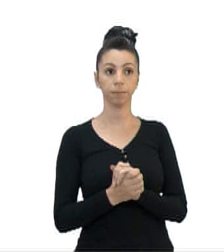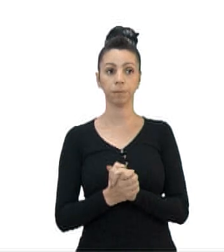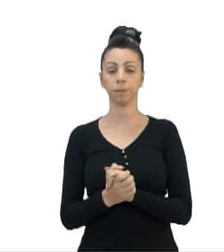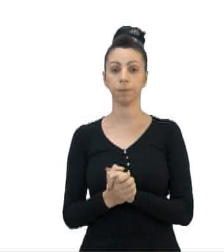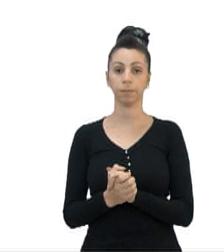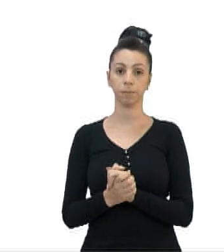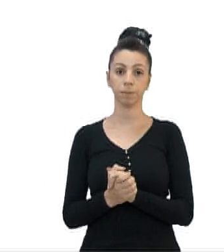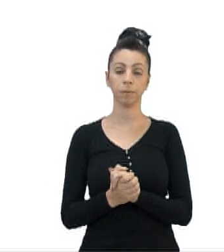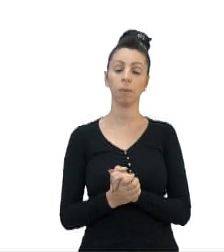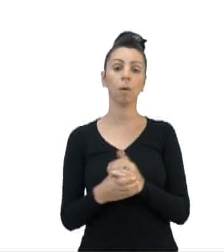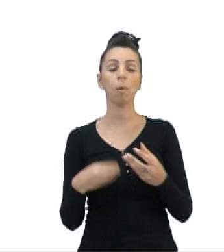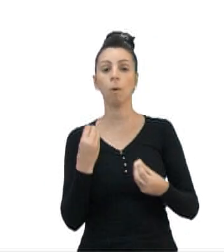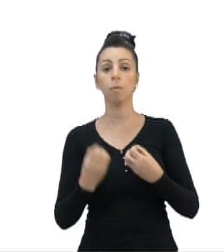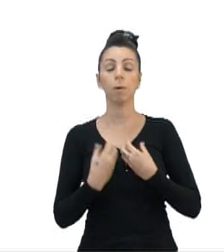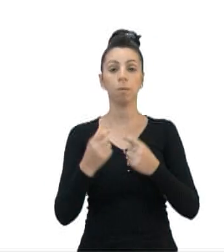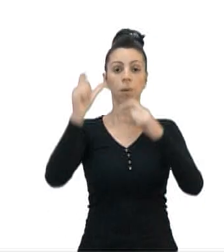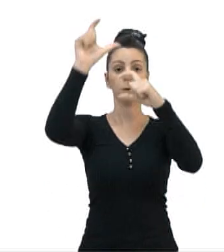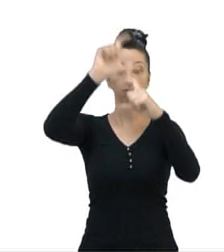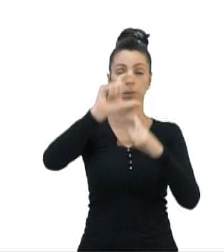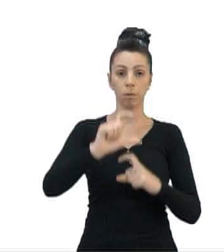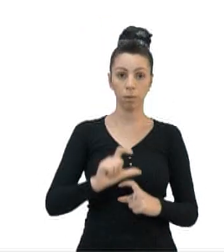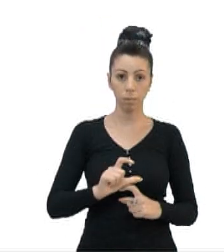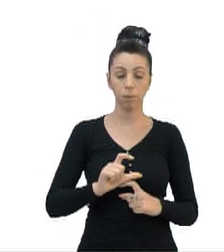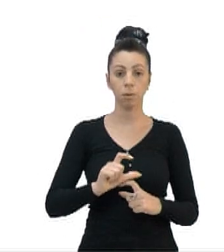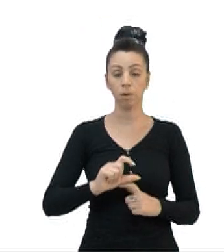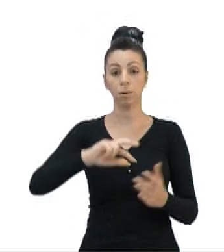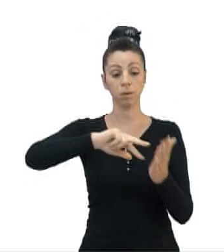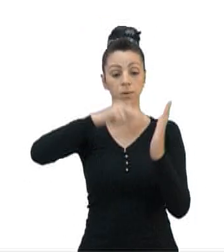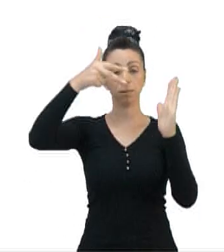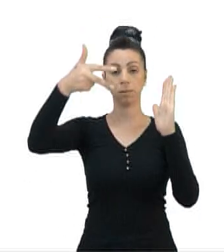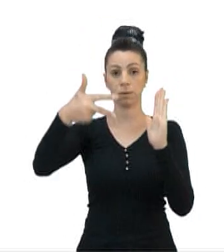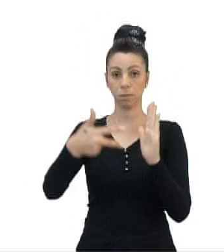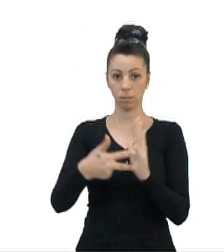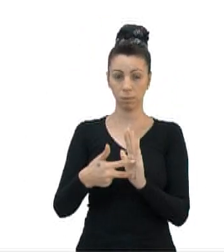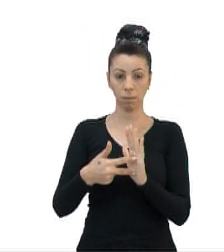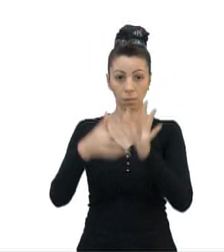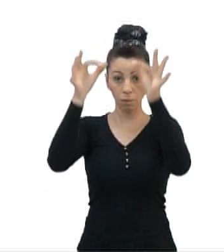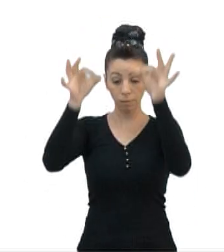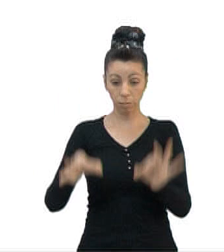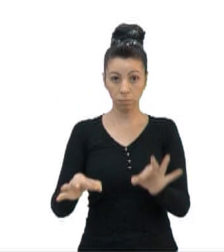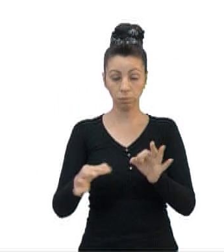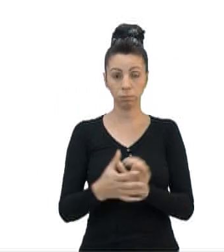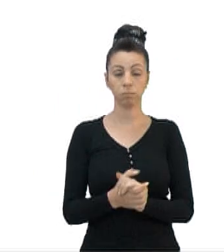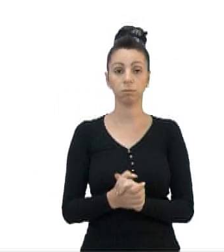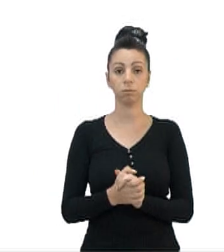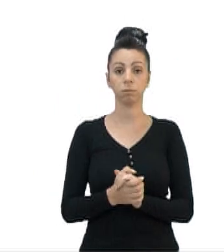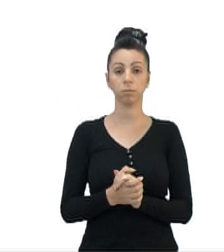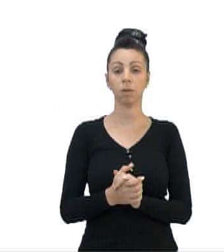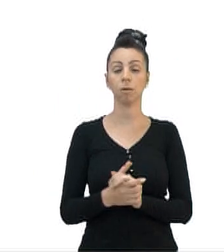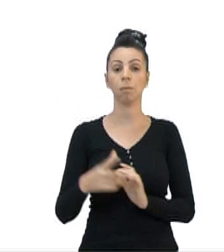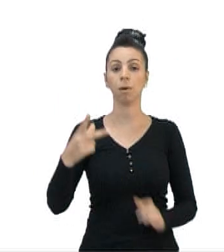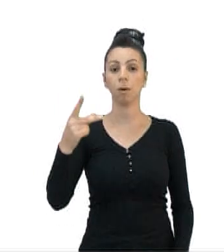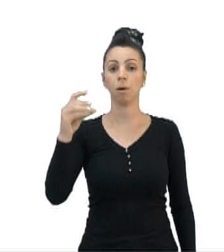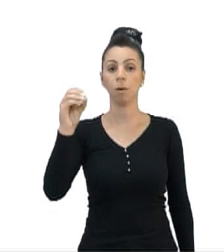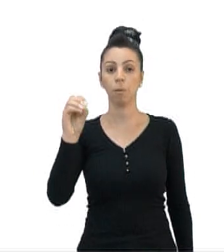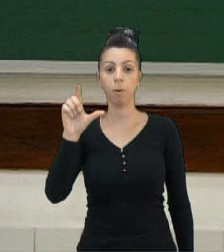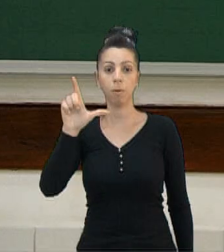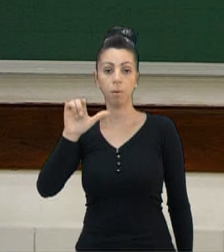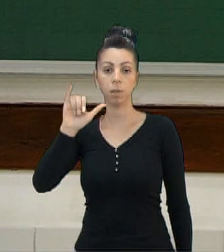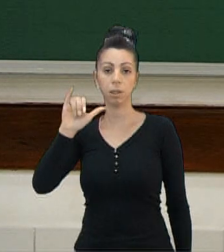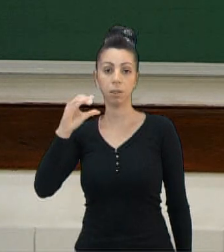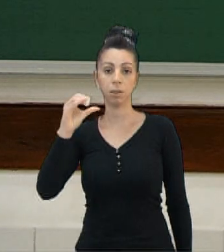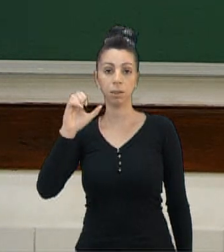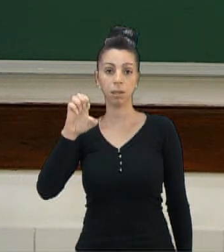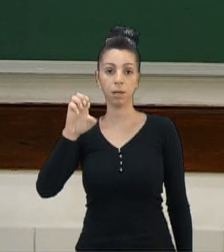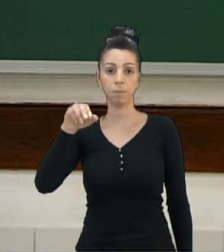no poema oferece os sentidos, né? Então essa é uma afirmação. Há uma polissemia, então a palavra com